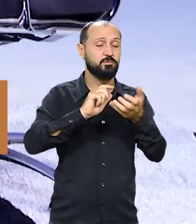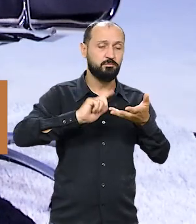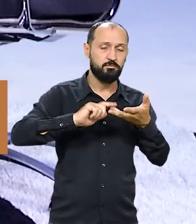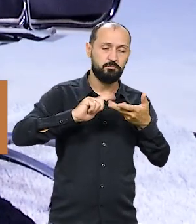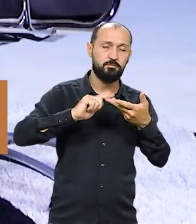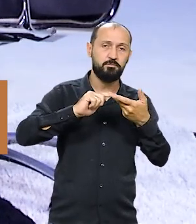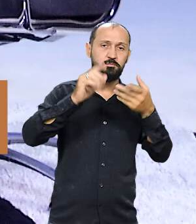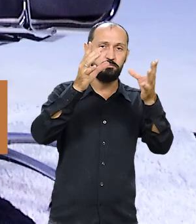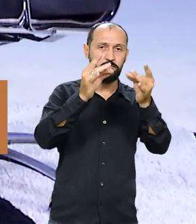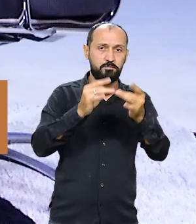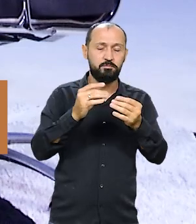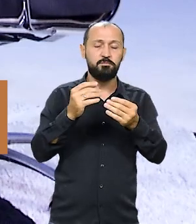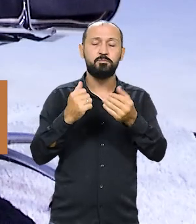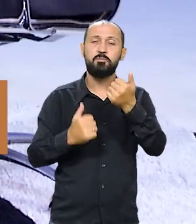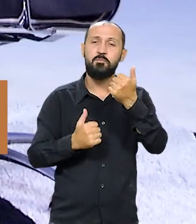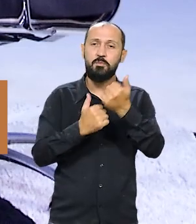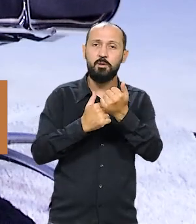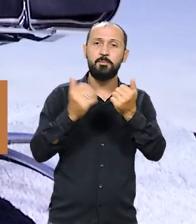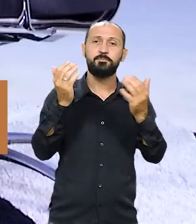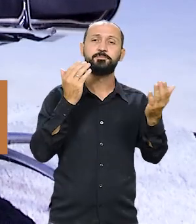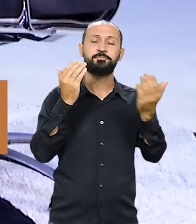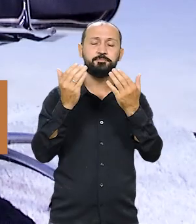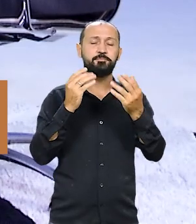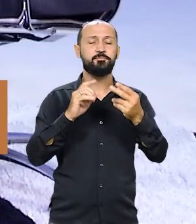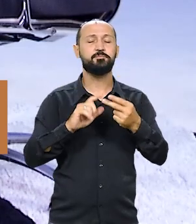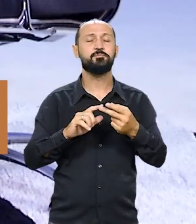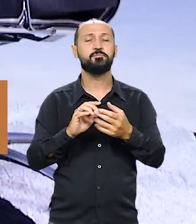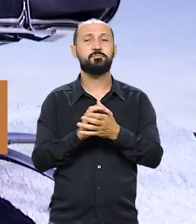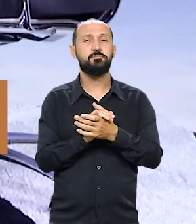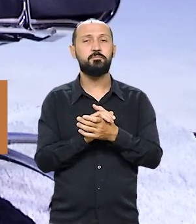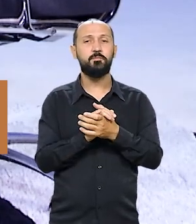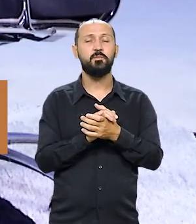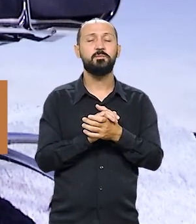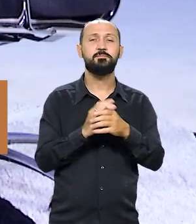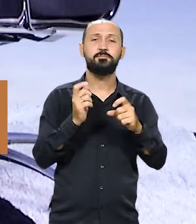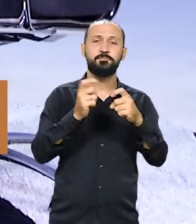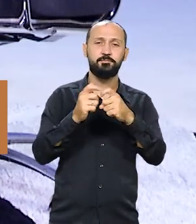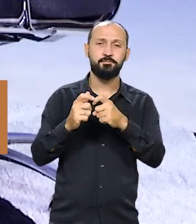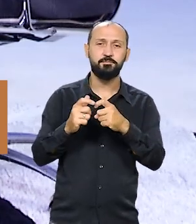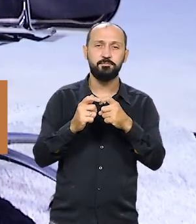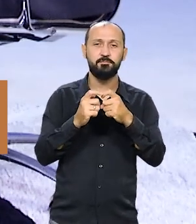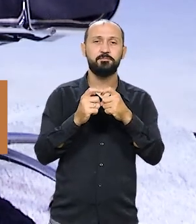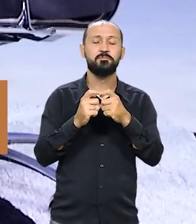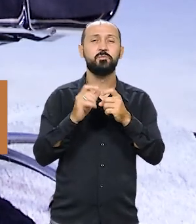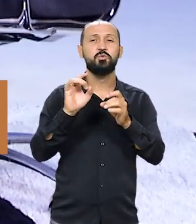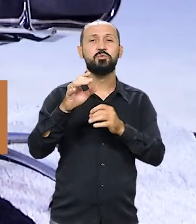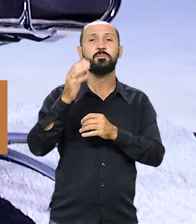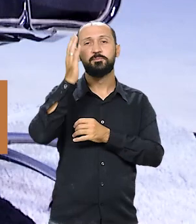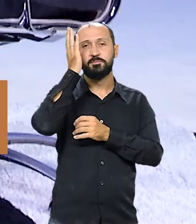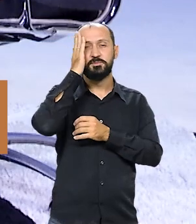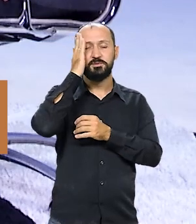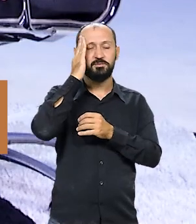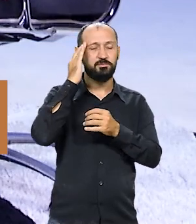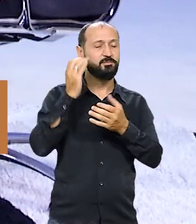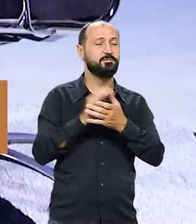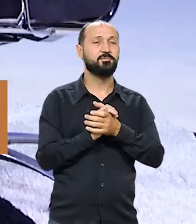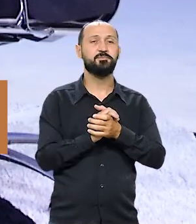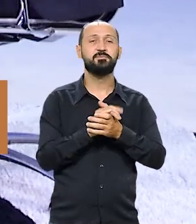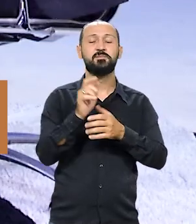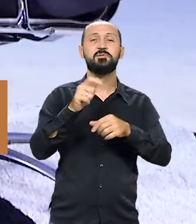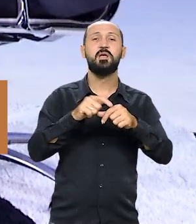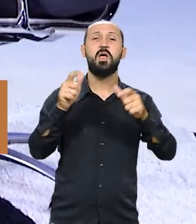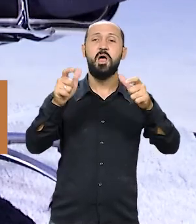de elementos, apoio psicológico, apoio médico. Então esse seria, só para a gente frisar, então, esse seria então